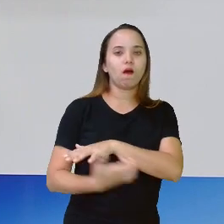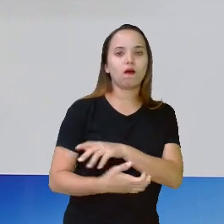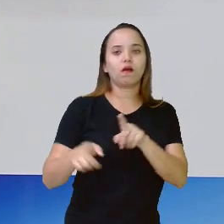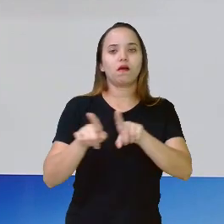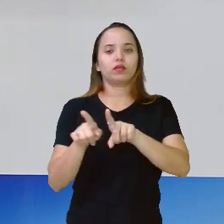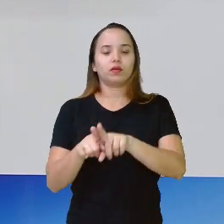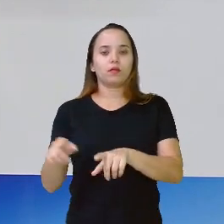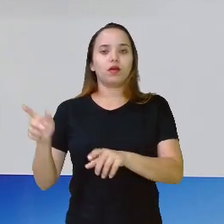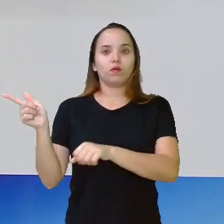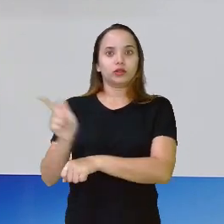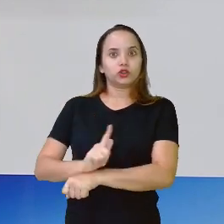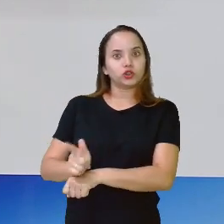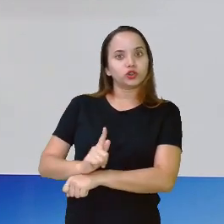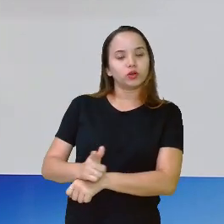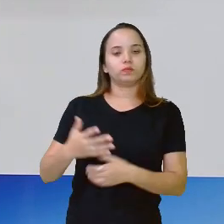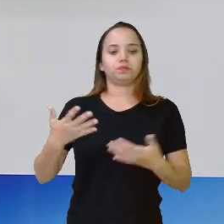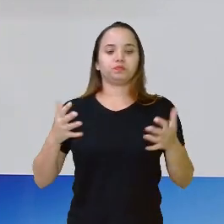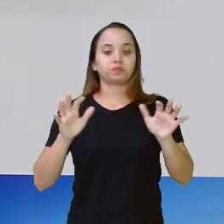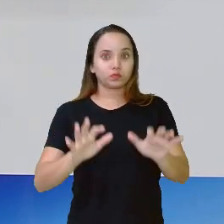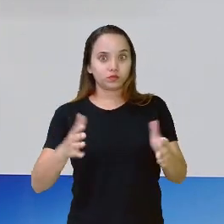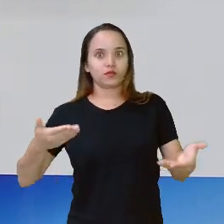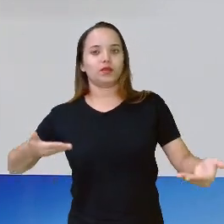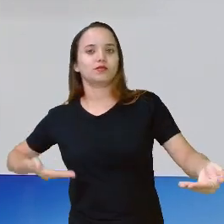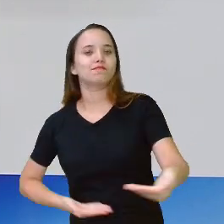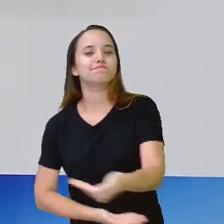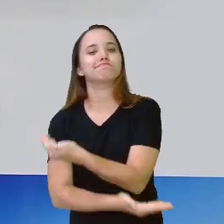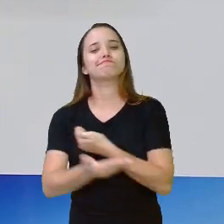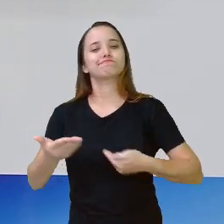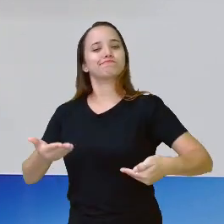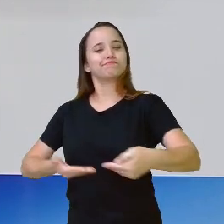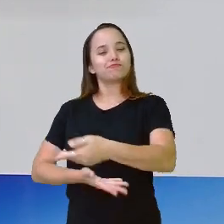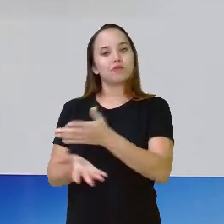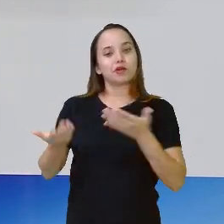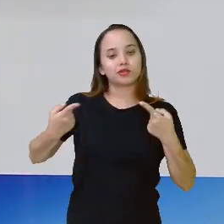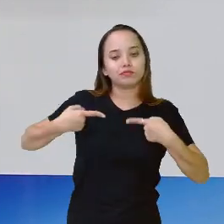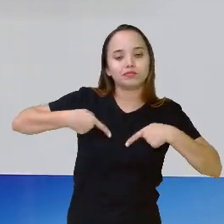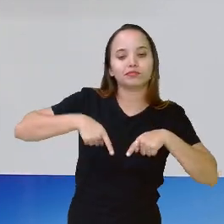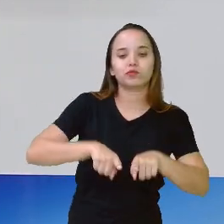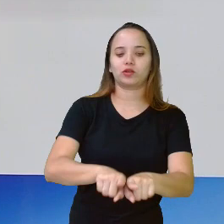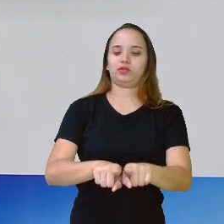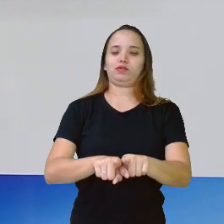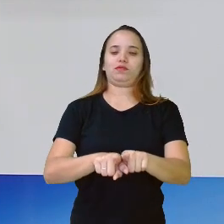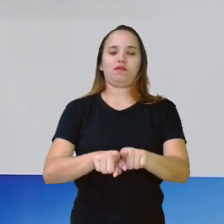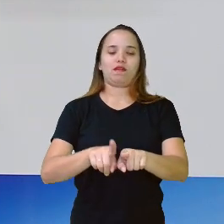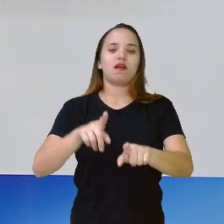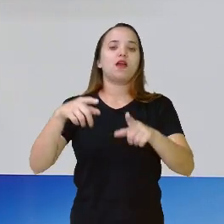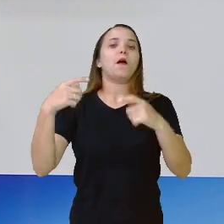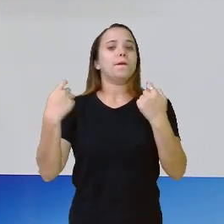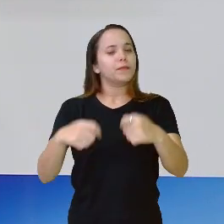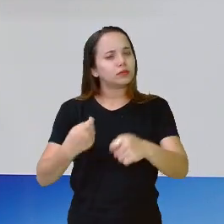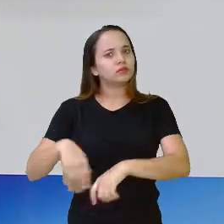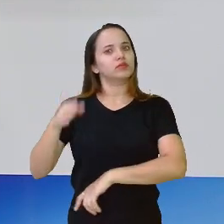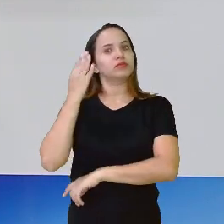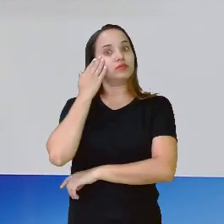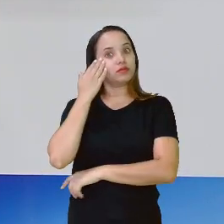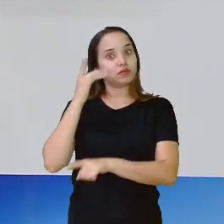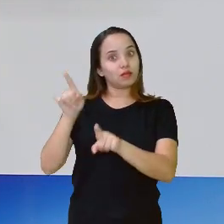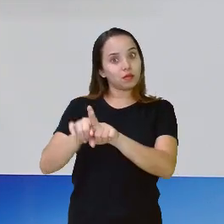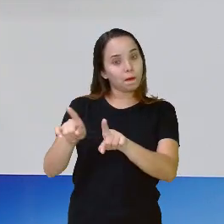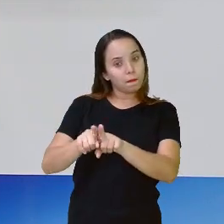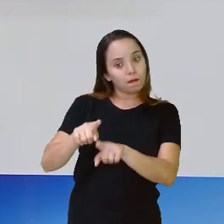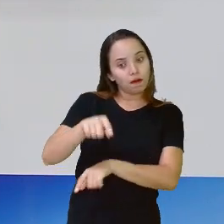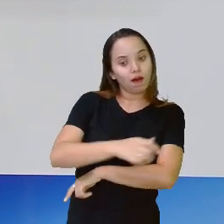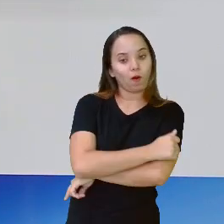Então, essa troca, essa parceria, então, entregou ali seu filho. e vai entender que ele também vai ter oportunidade